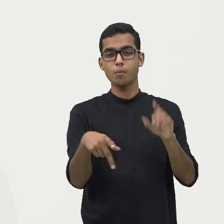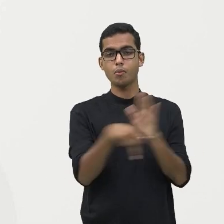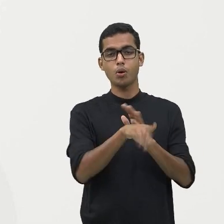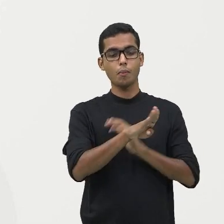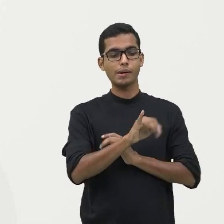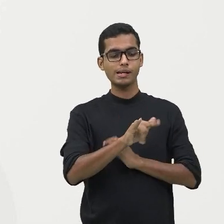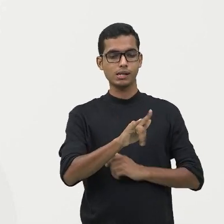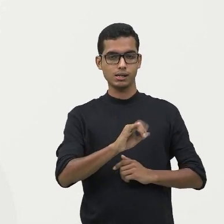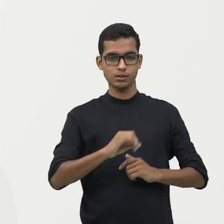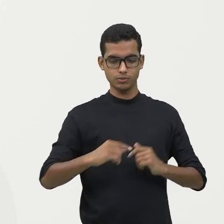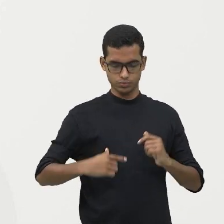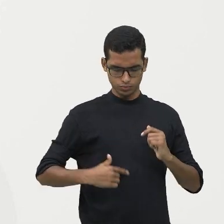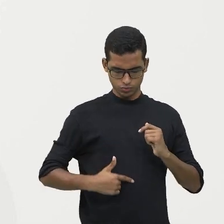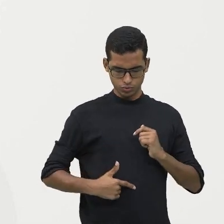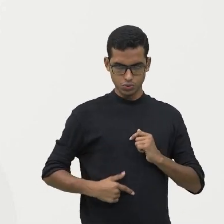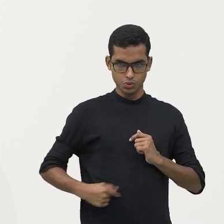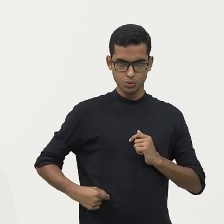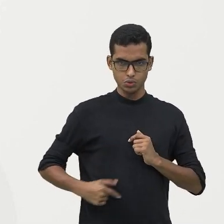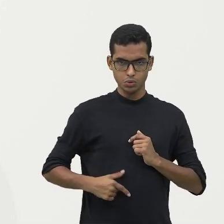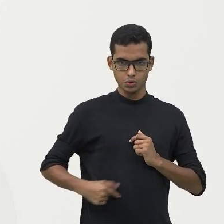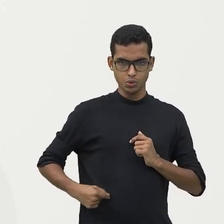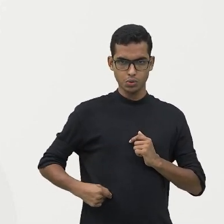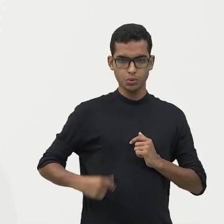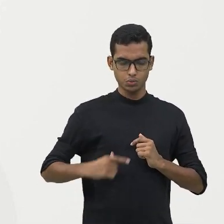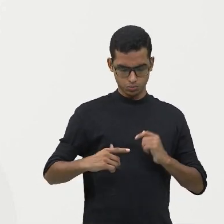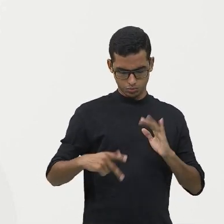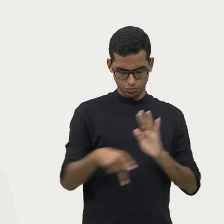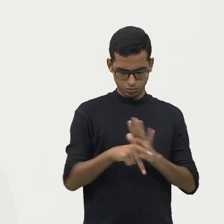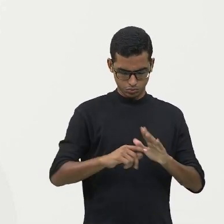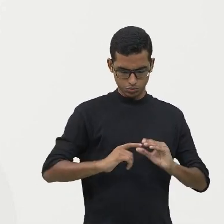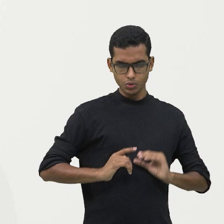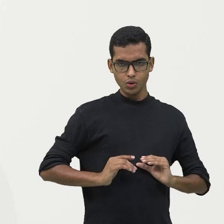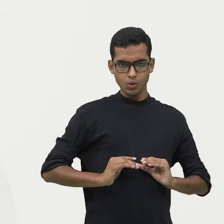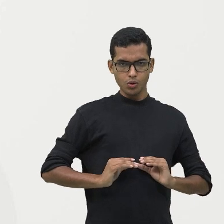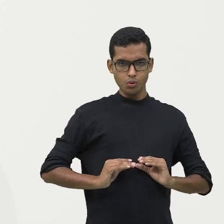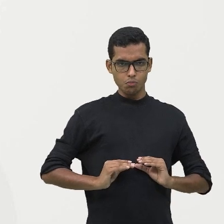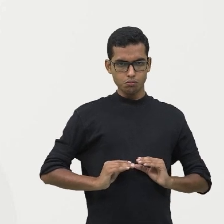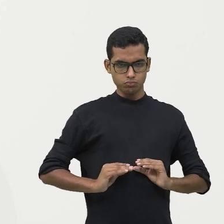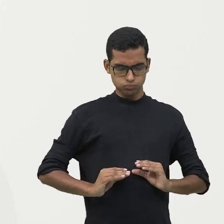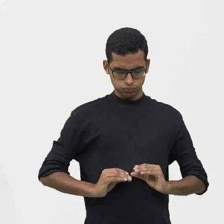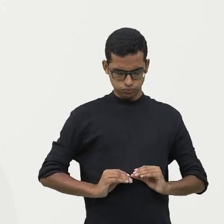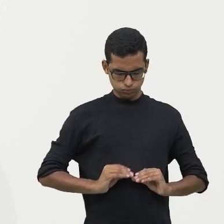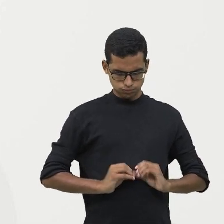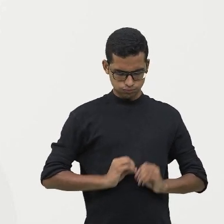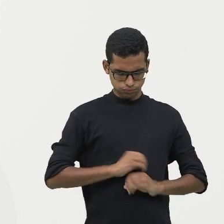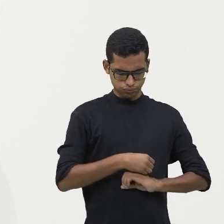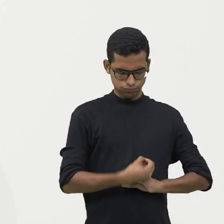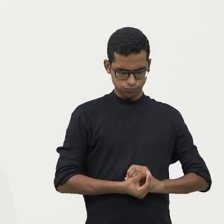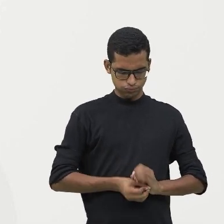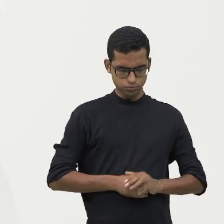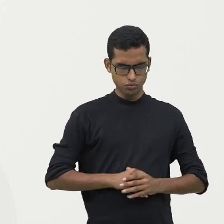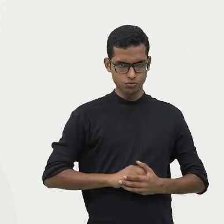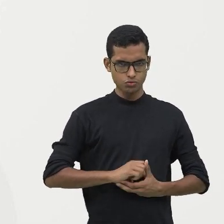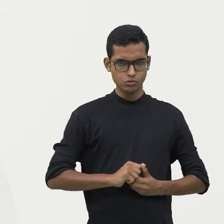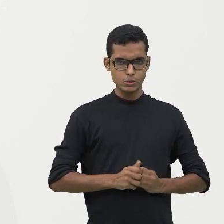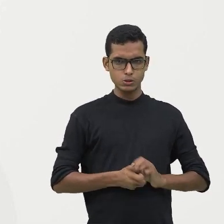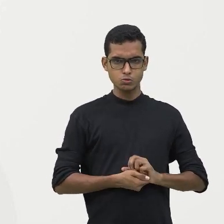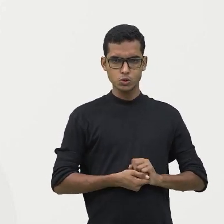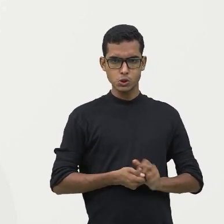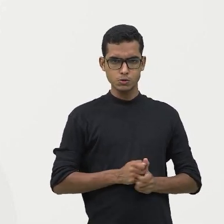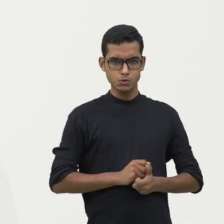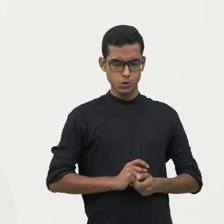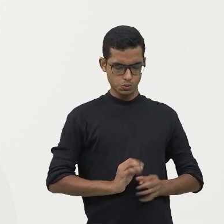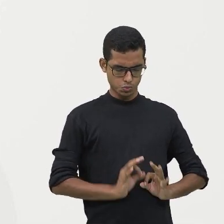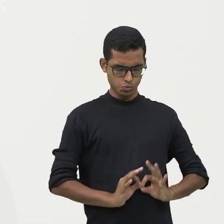bom? Como eu enfatizei aqui, ó, todos esses processos são para transformar moléculas complexas